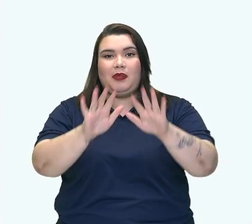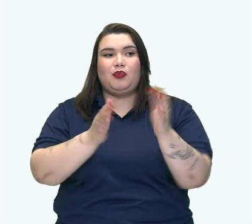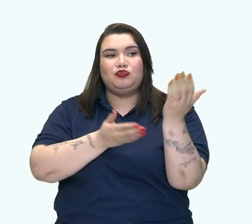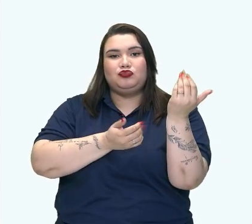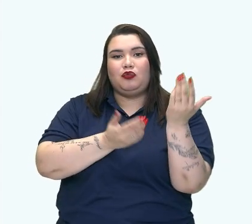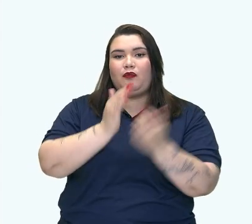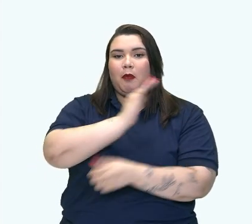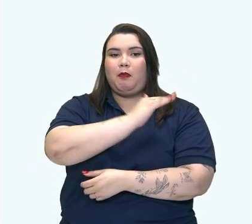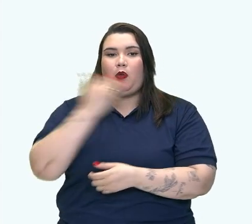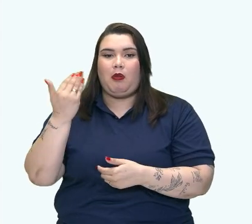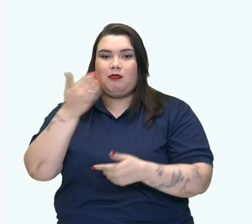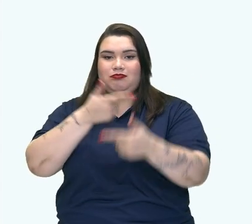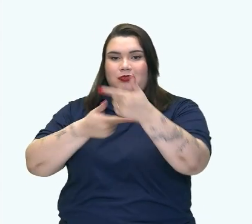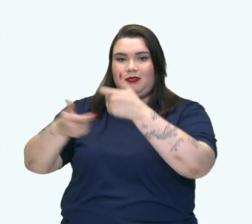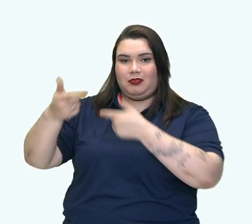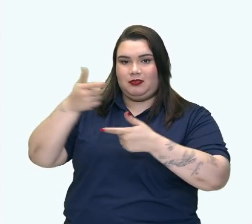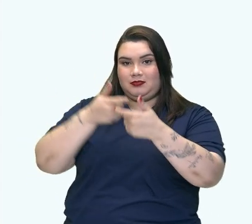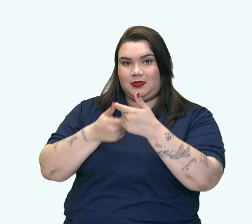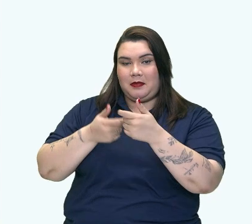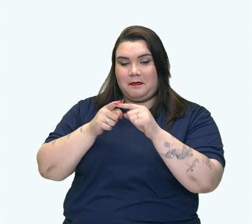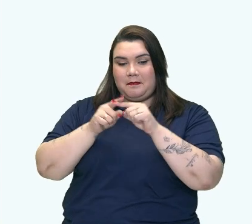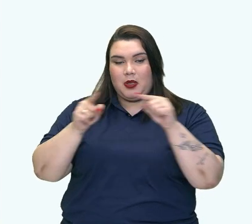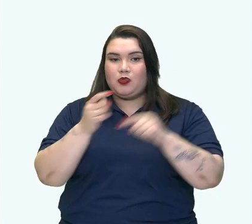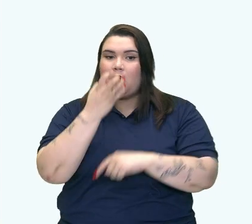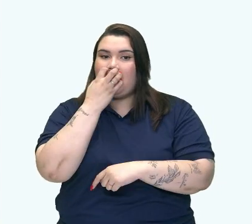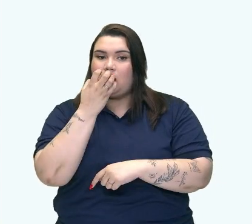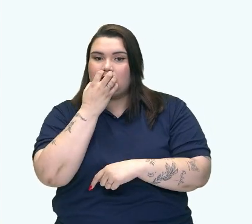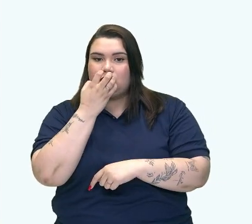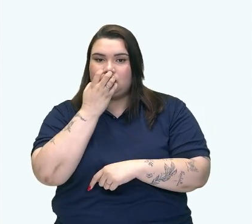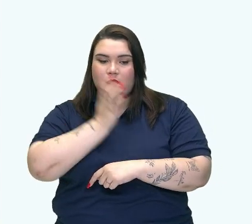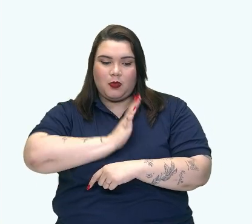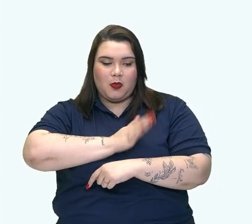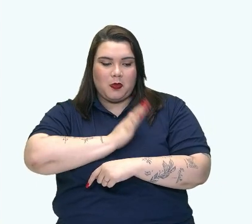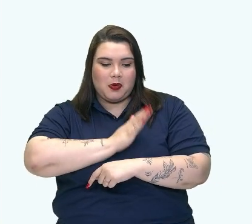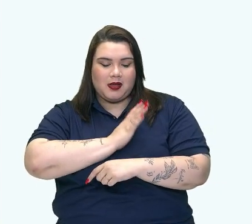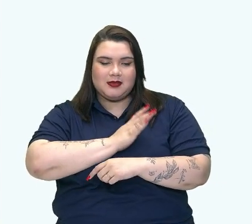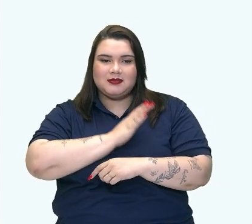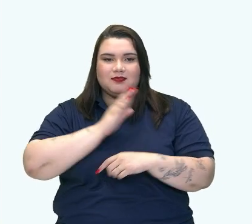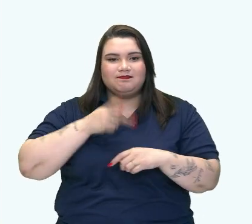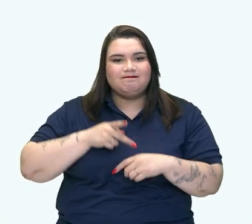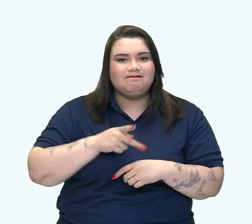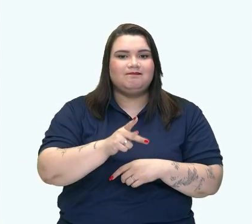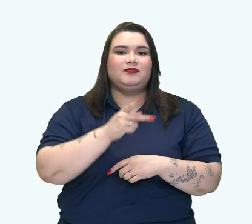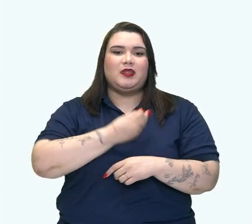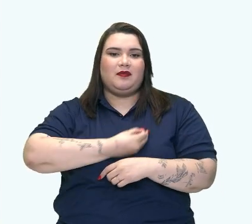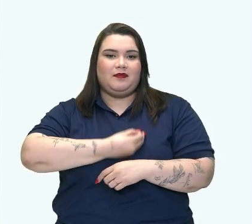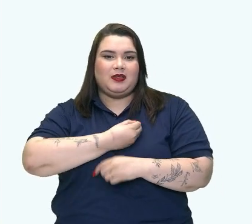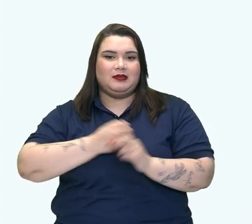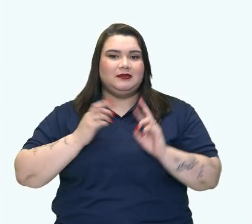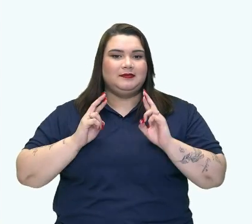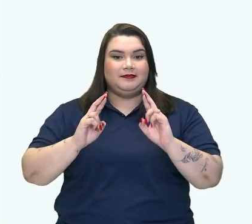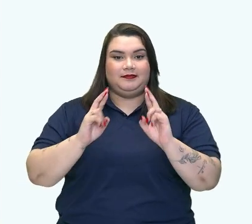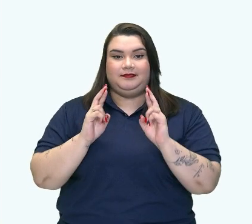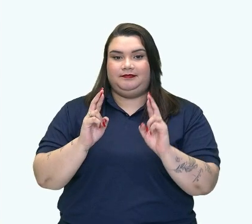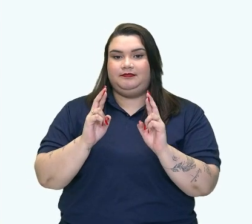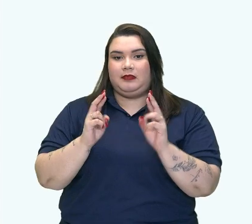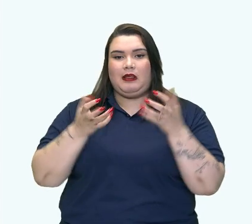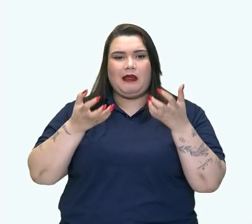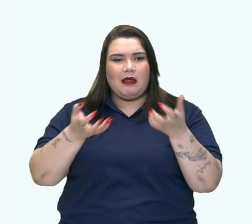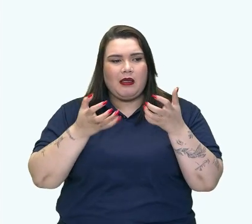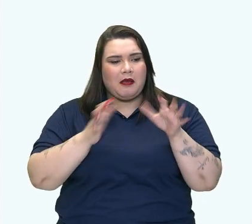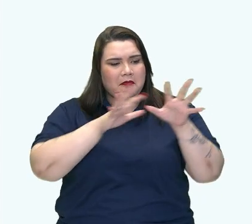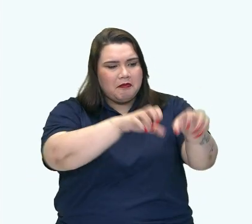num bombardeio. Mas no pequeno coração do cachorro, não morreu a esperança.